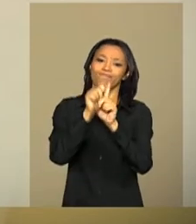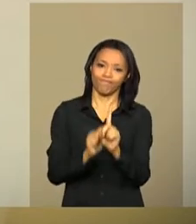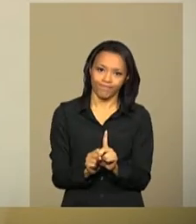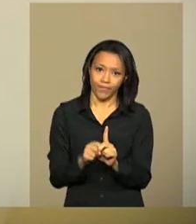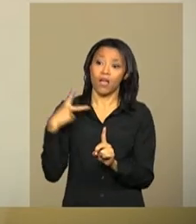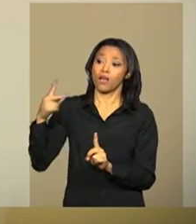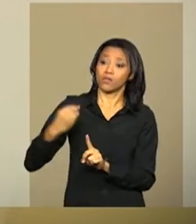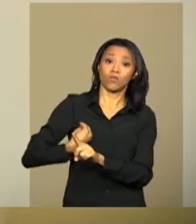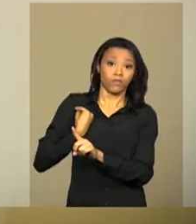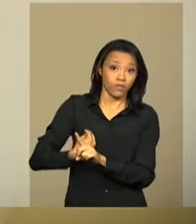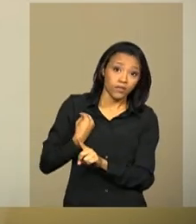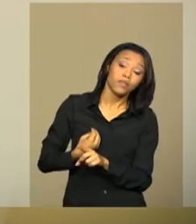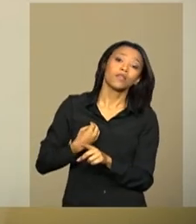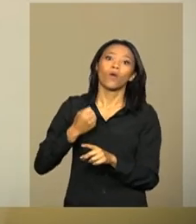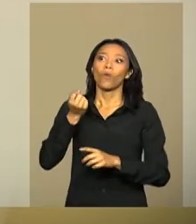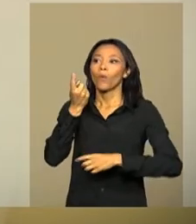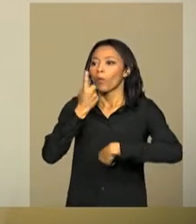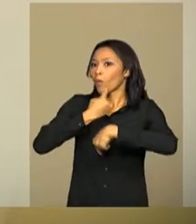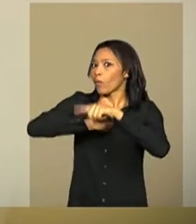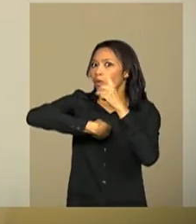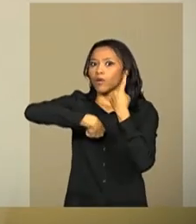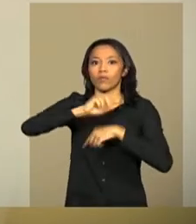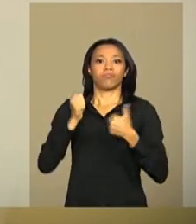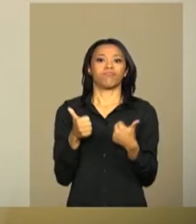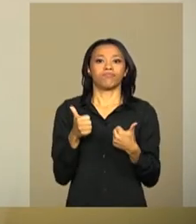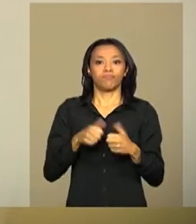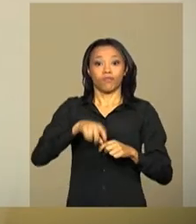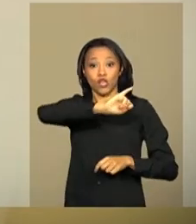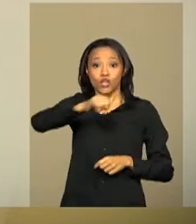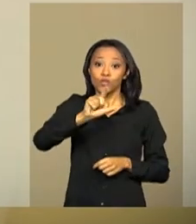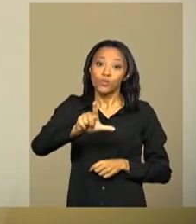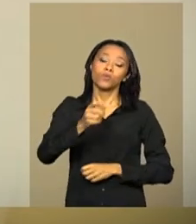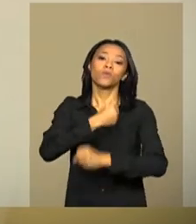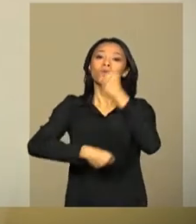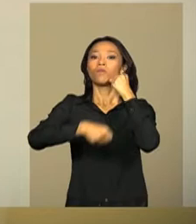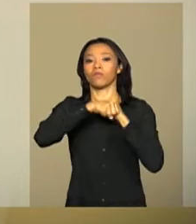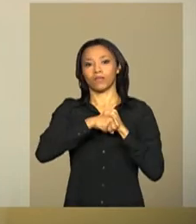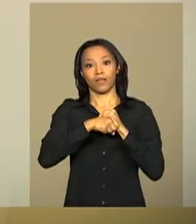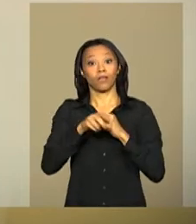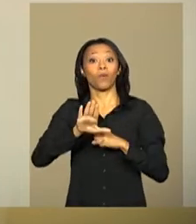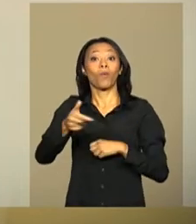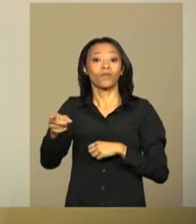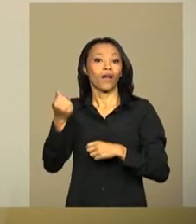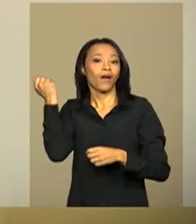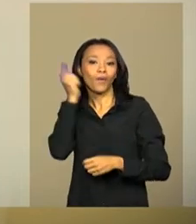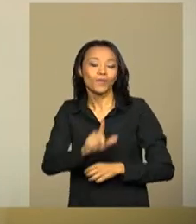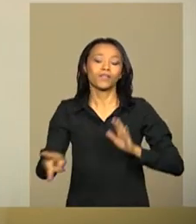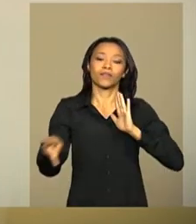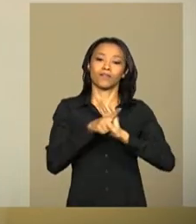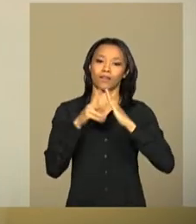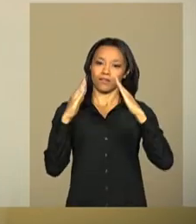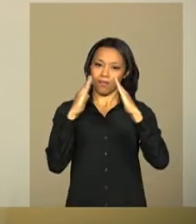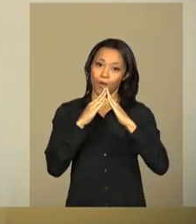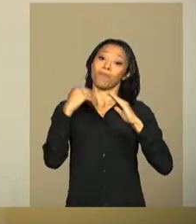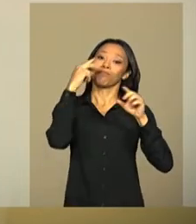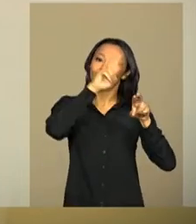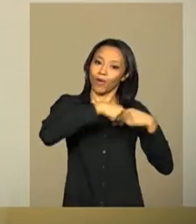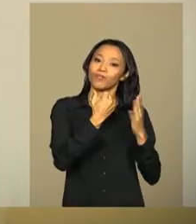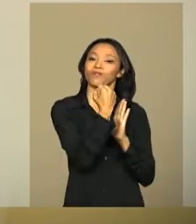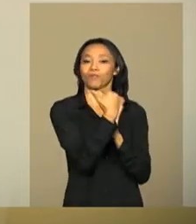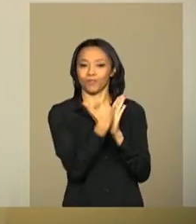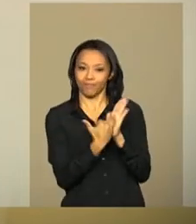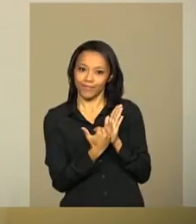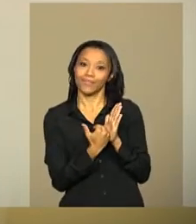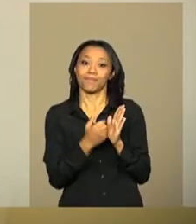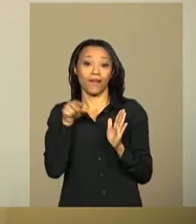a vida da Janaína deu uma virada total em julho do ano passado quando ela com que a própria pelo Minha Casa